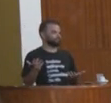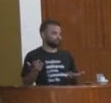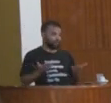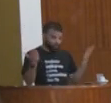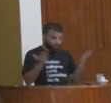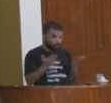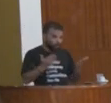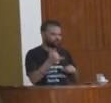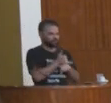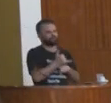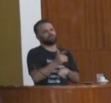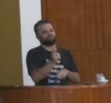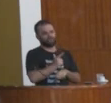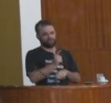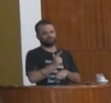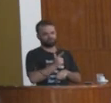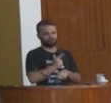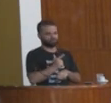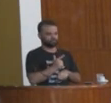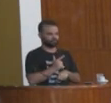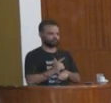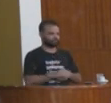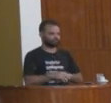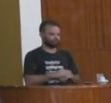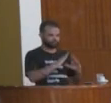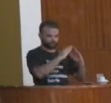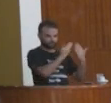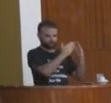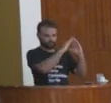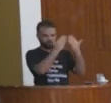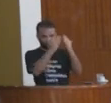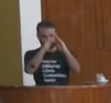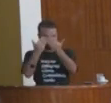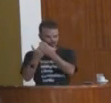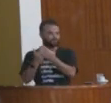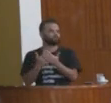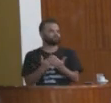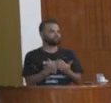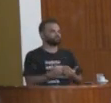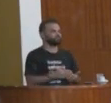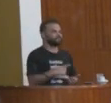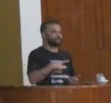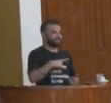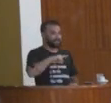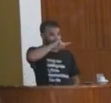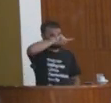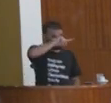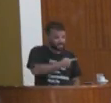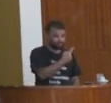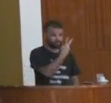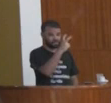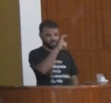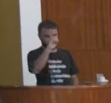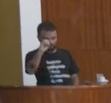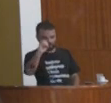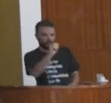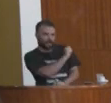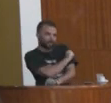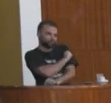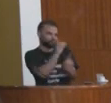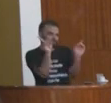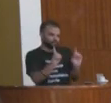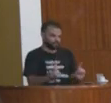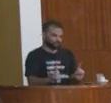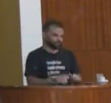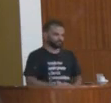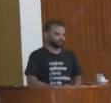Redonda tem, hoje Volta Redonda tem nas suas escolas da rede municipal, em torno de 1.250 alunos com